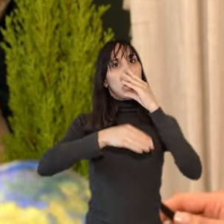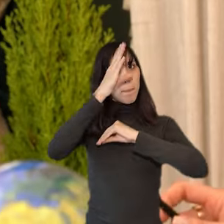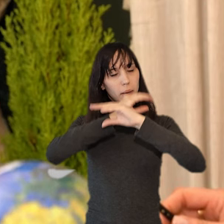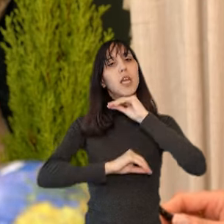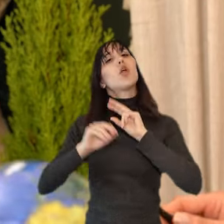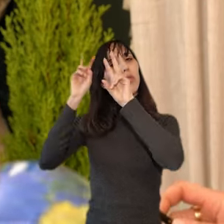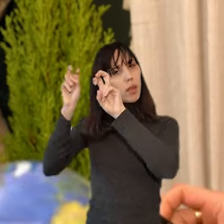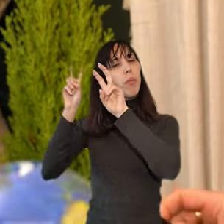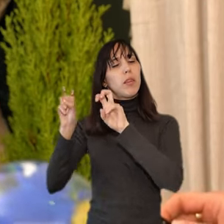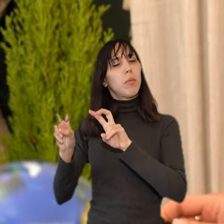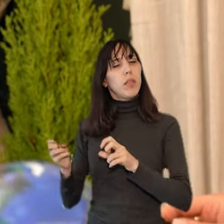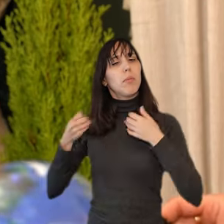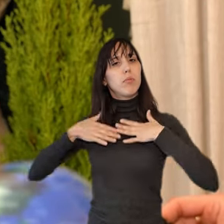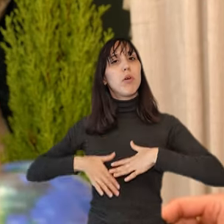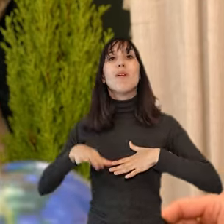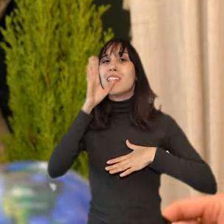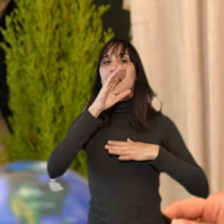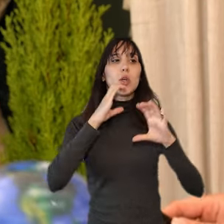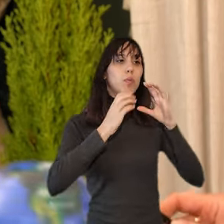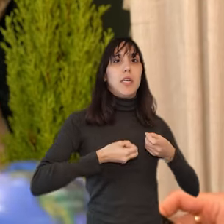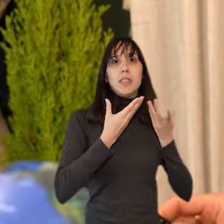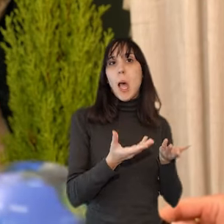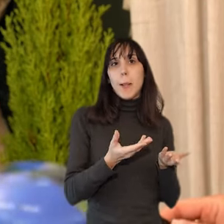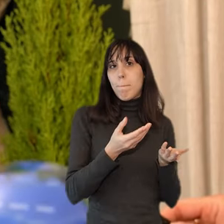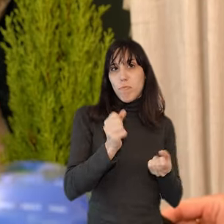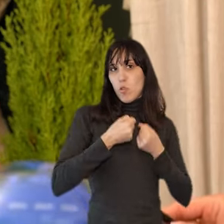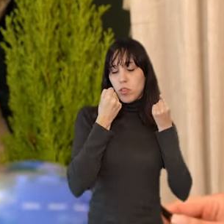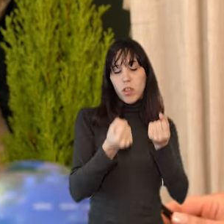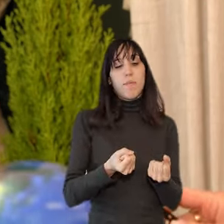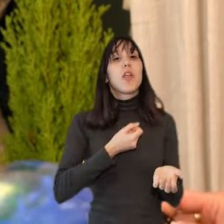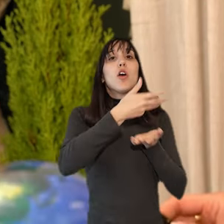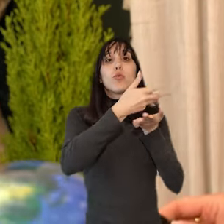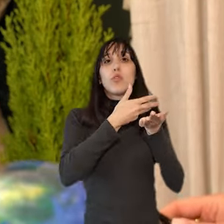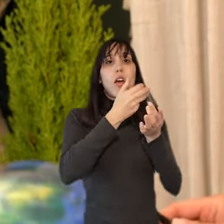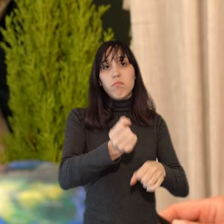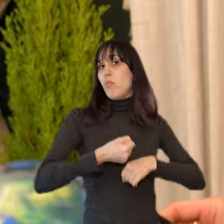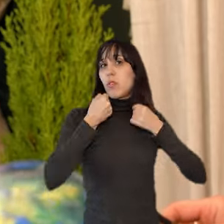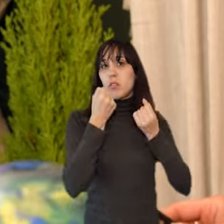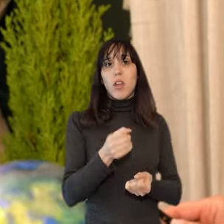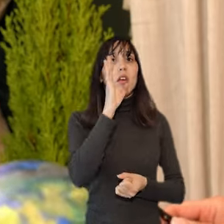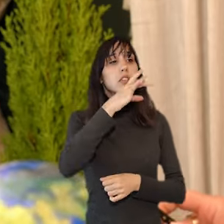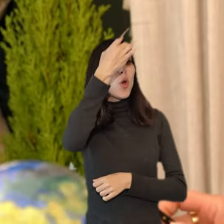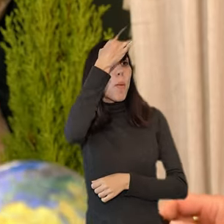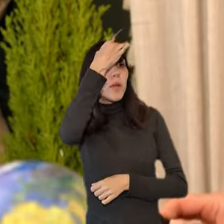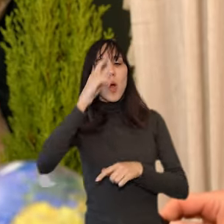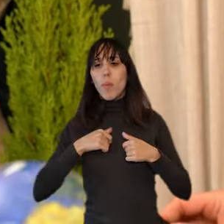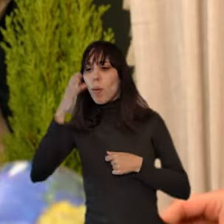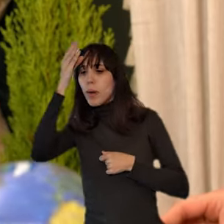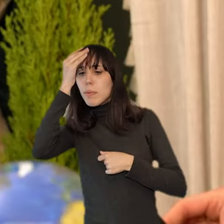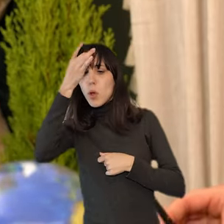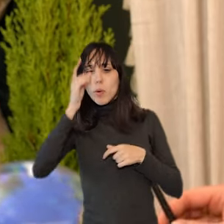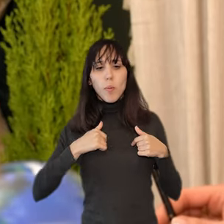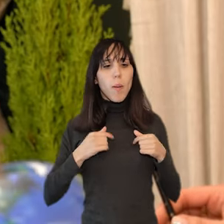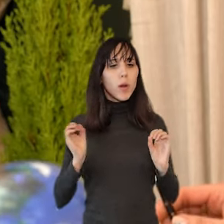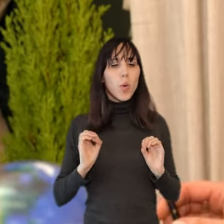conteúdo mas se não souberem comunicar se não souberem ionar com o outro se não tiver uma opinião sobre aquilo que aprendeu a sua própria